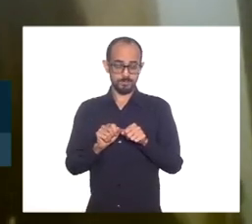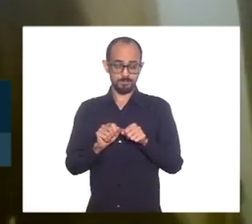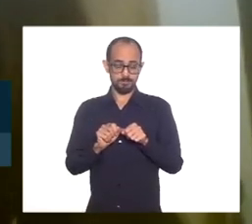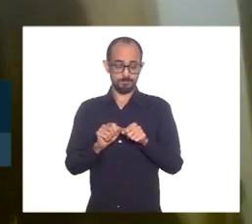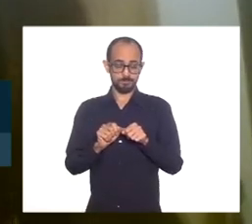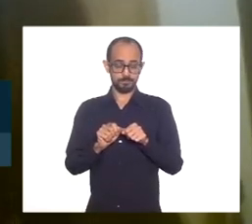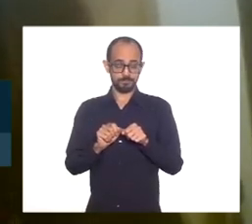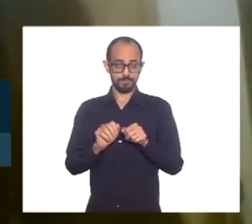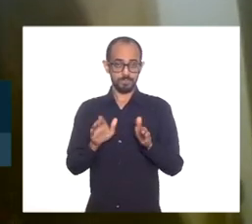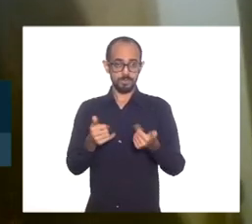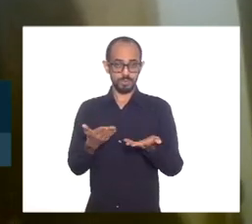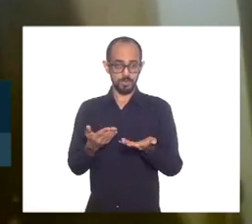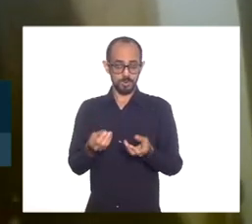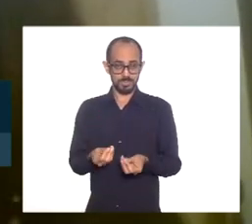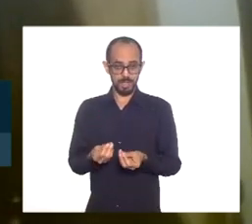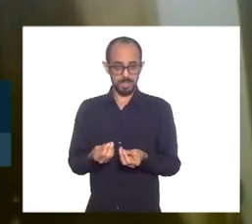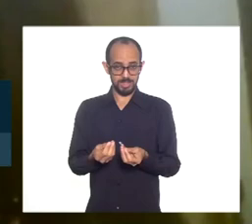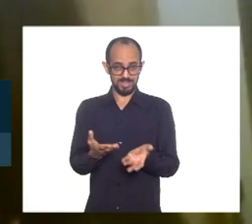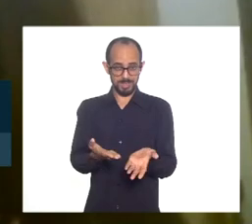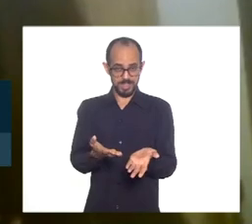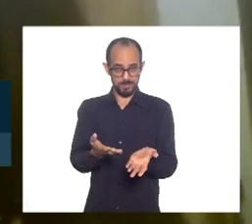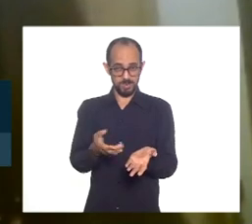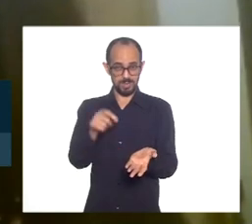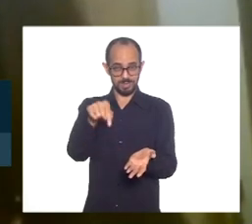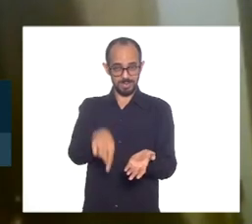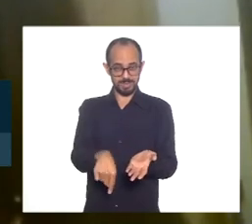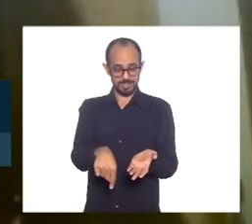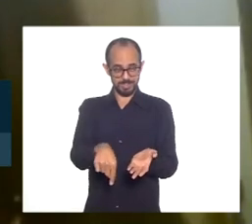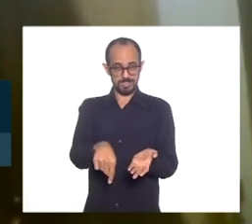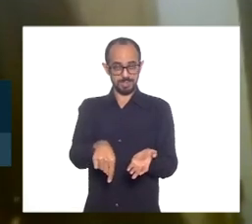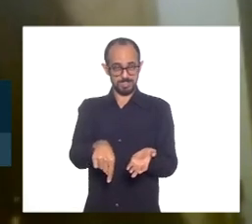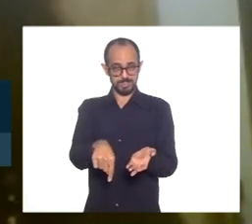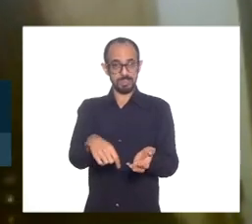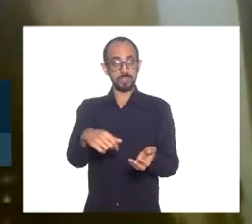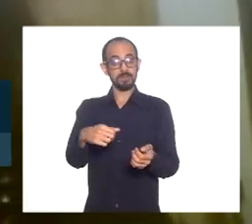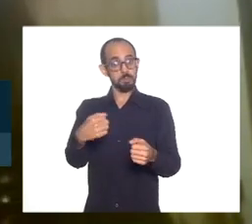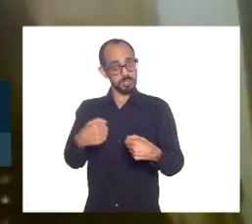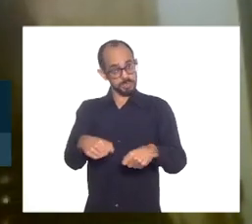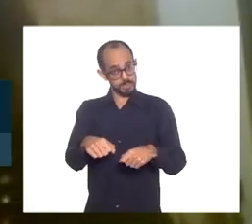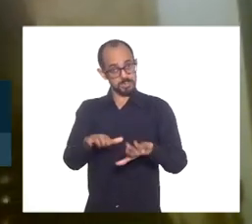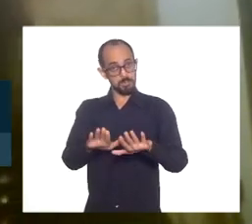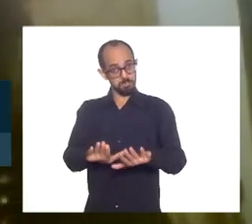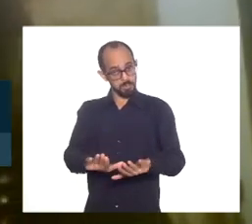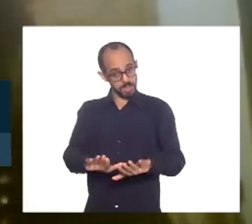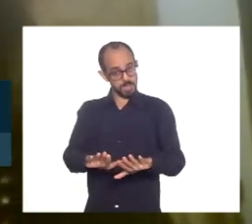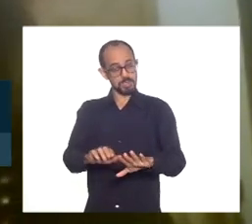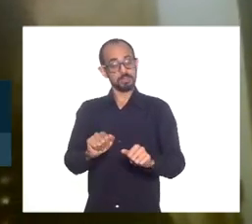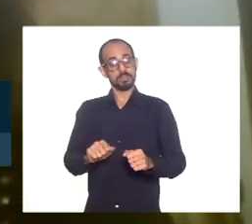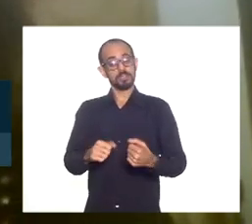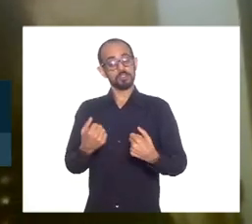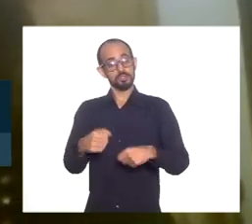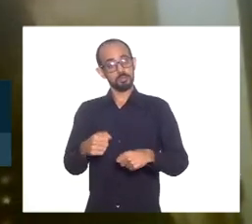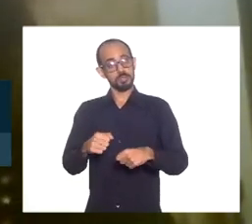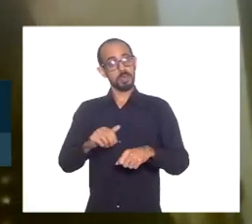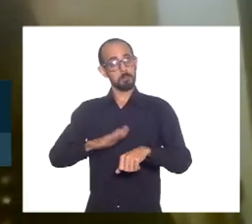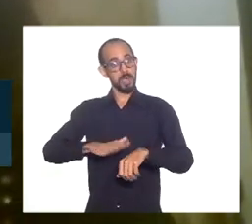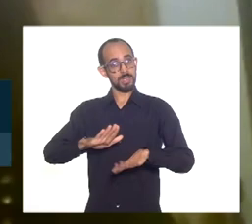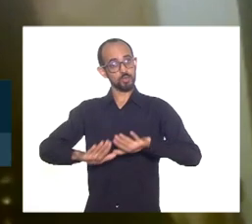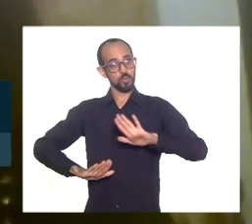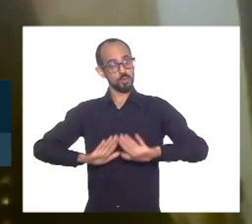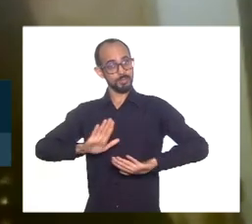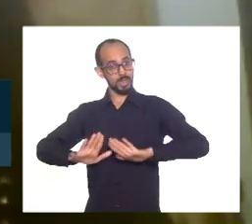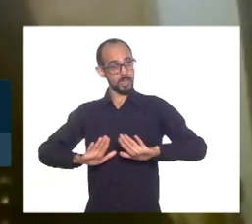as benevolências aqui, ainda que necessárias, precisam ser muito mais medidas, porque elas não